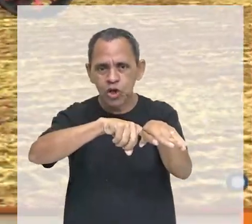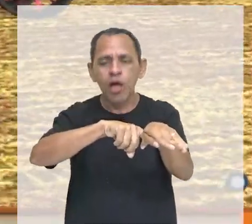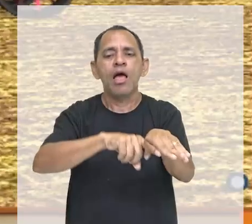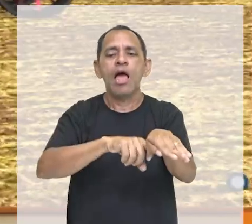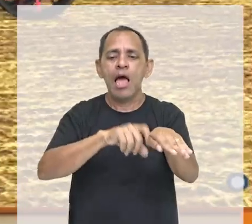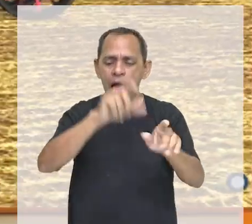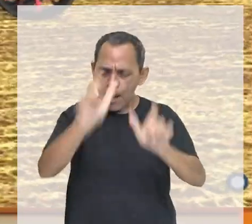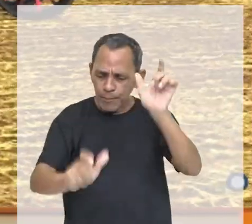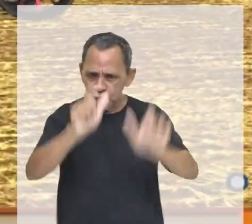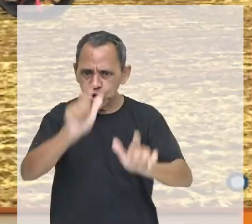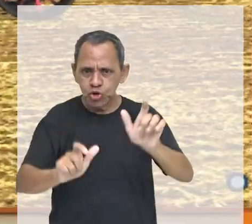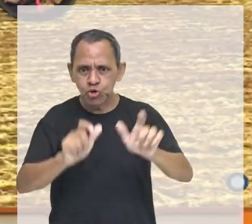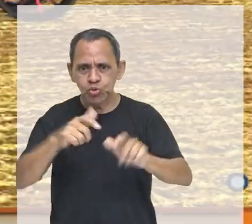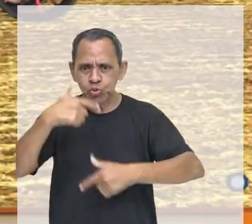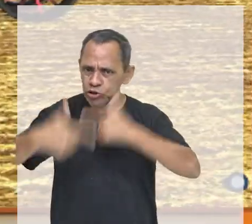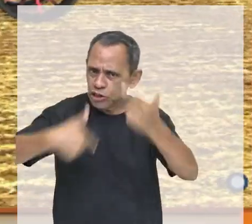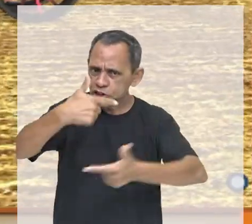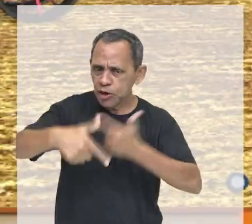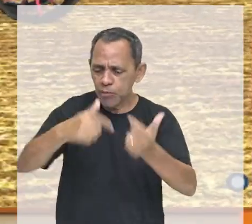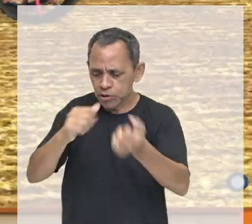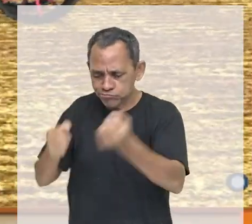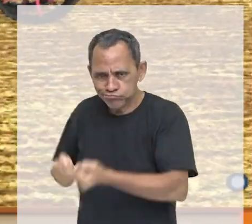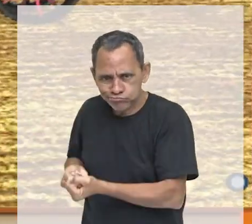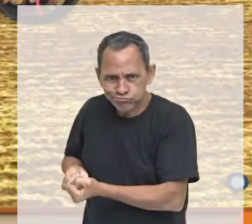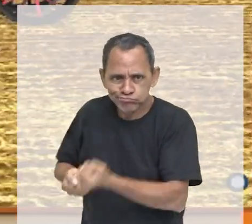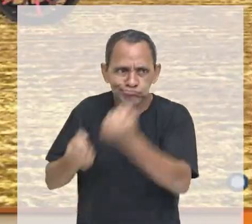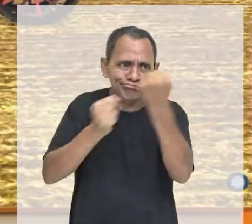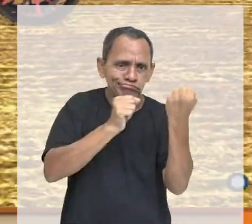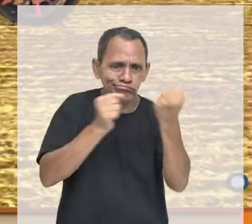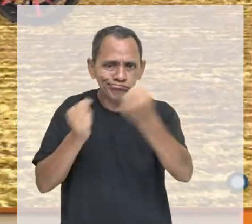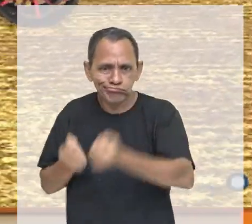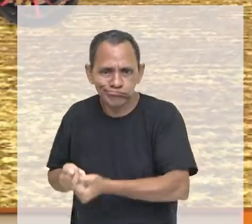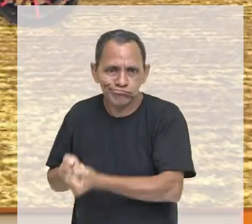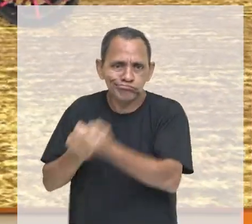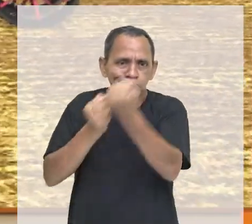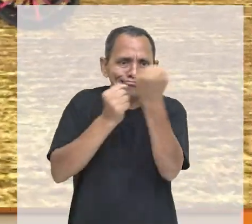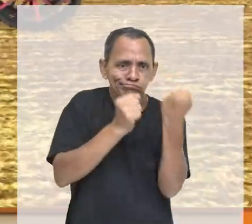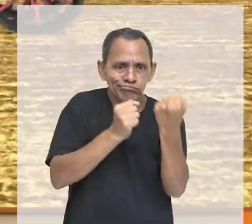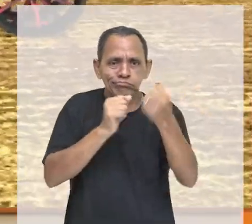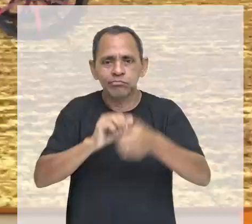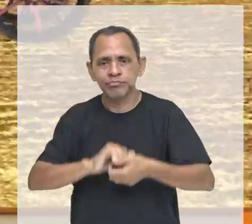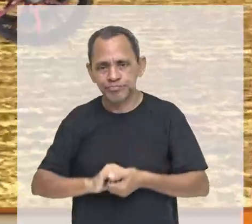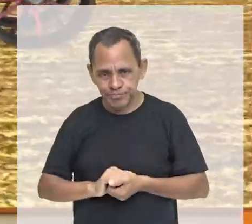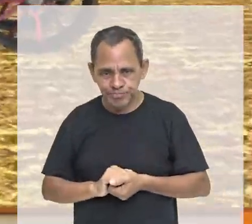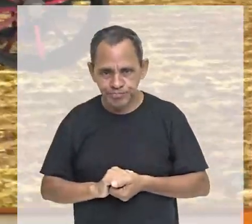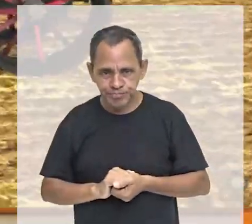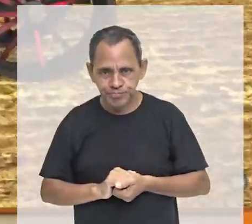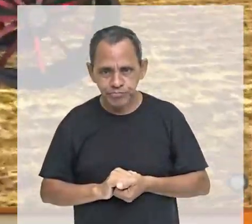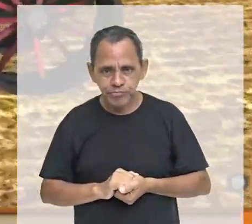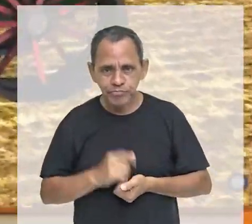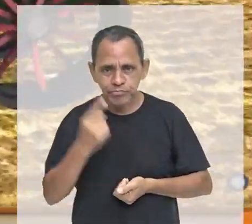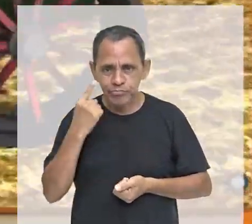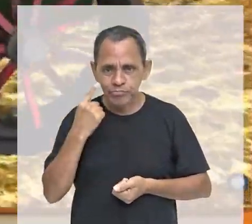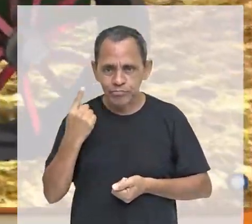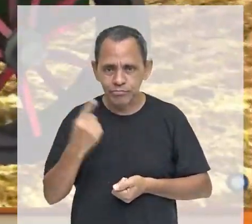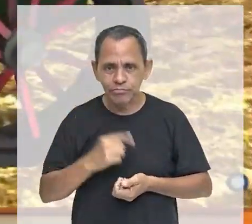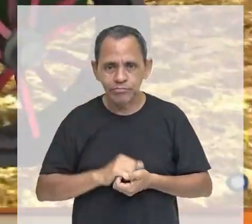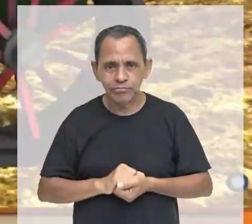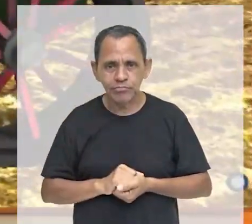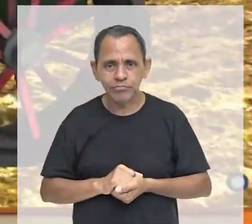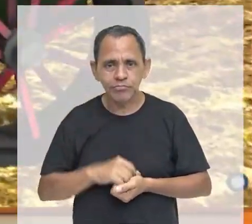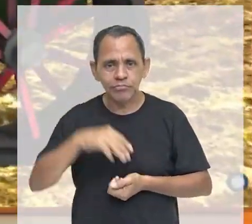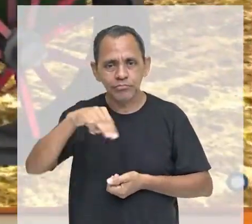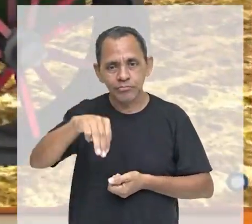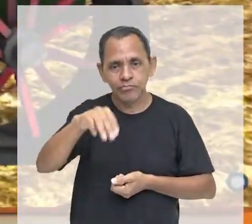jogando ali algo que tem que ser debulhado, tá? Esse é o motor aqui em detalhes, o